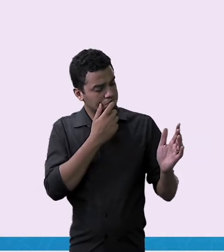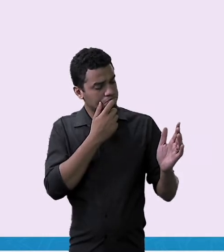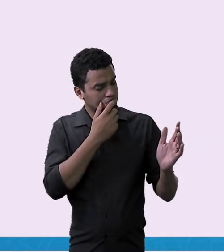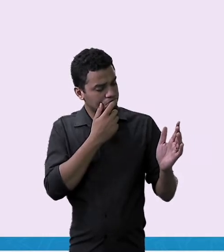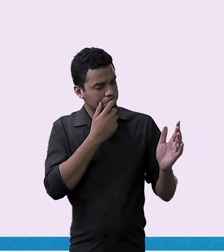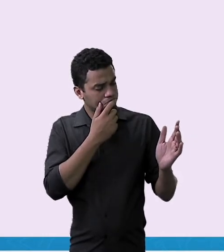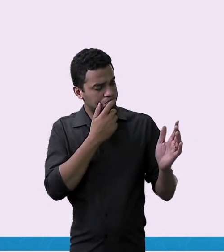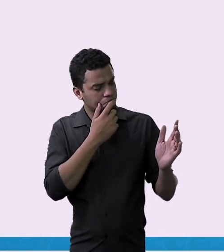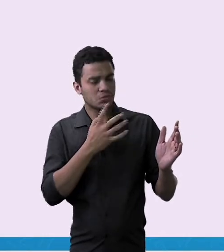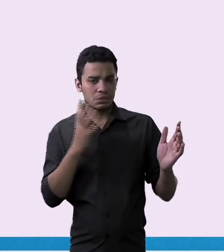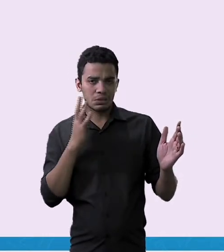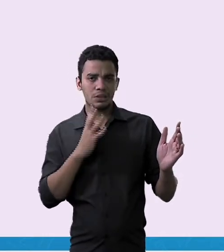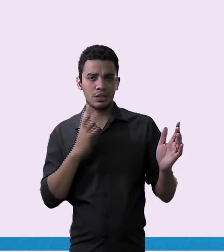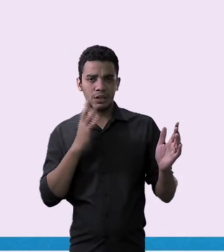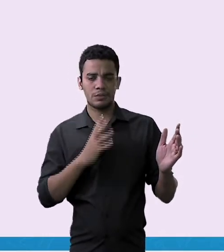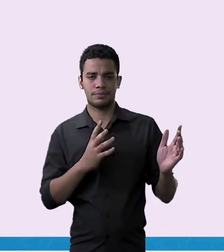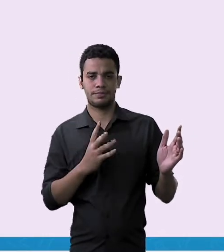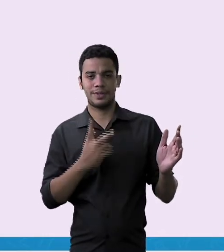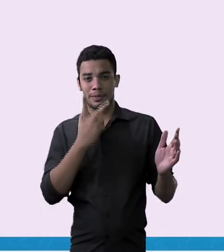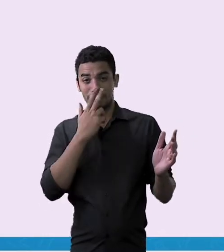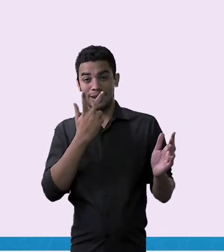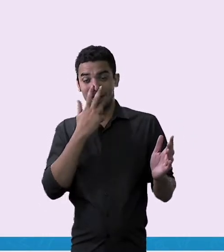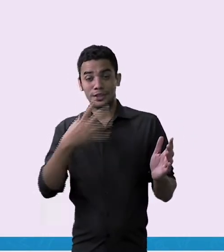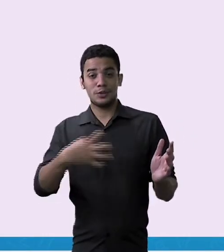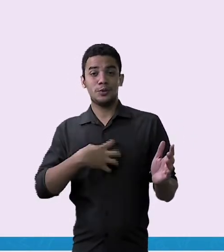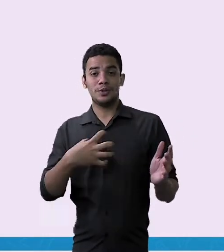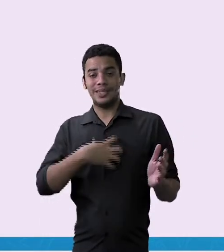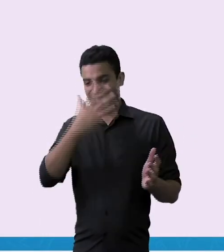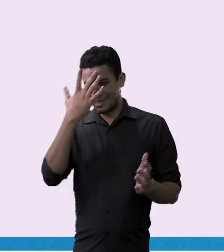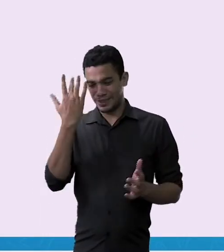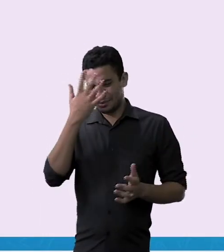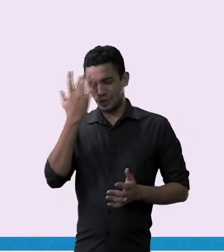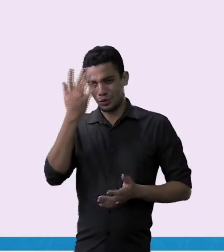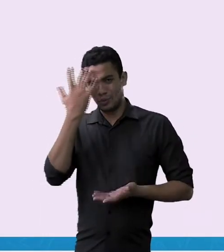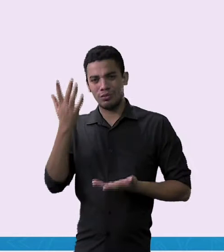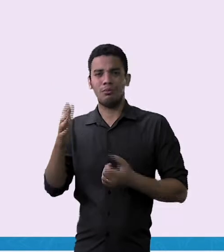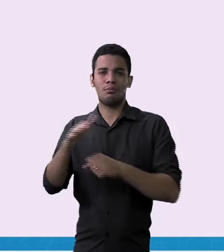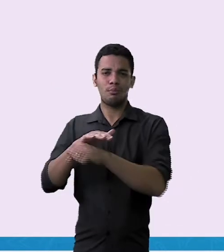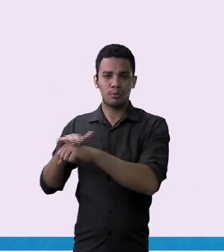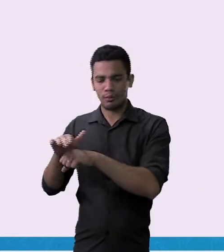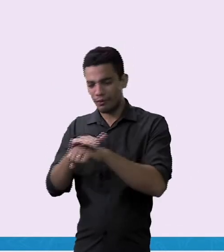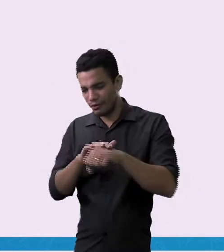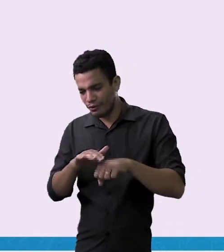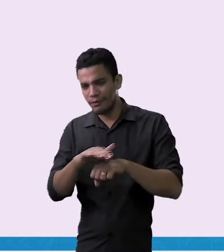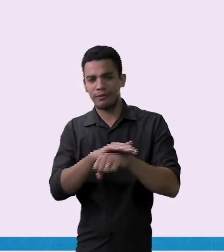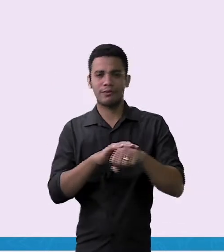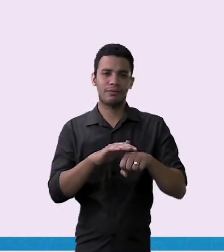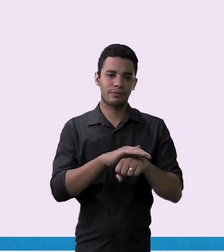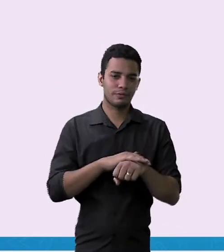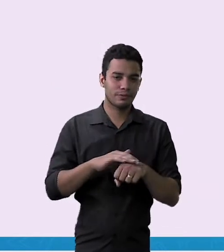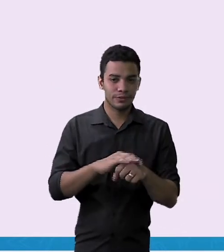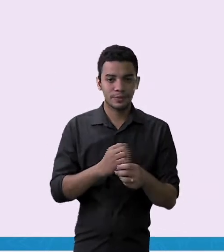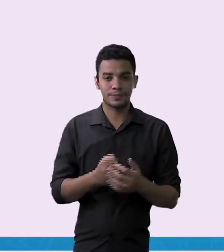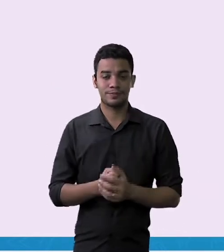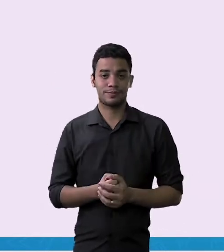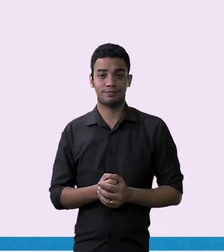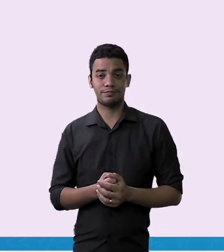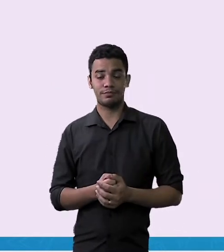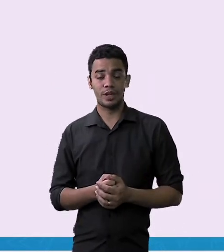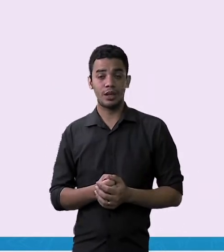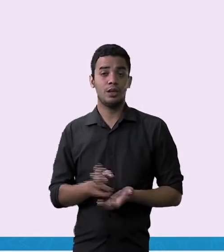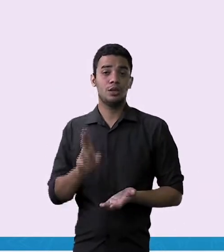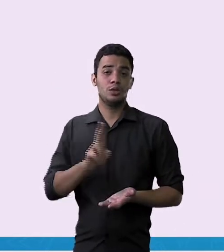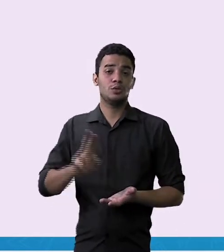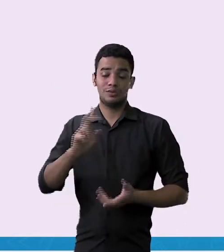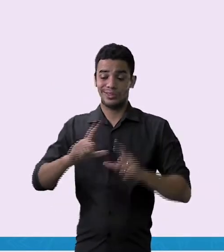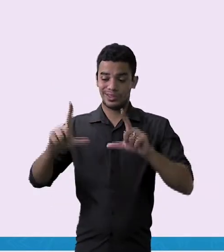nossas conversas, de como a gente fala. E as imagens, professora? As imagens são